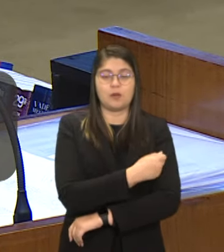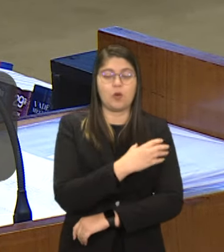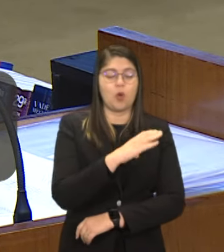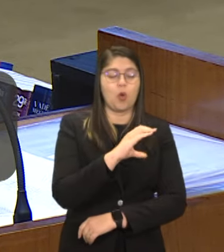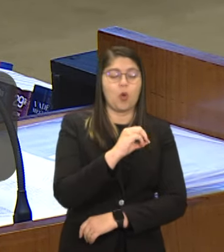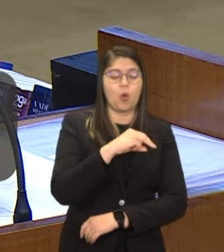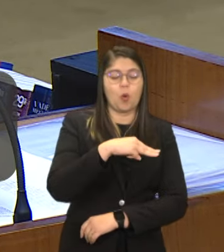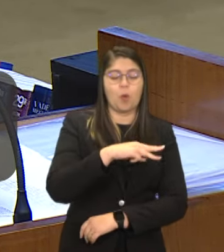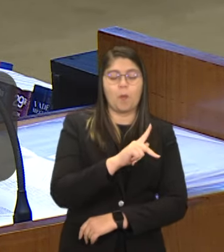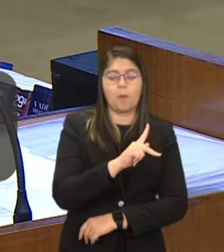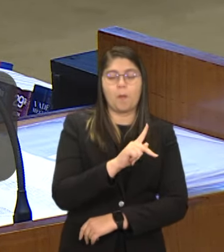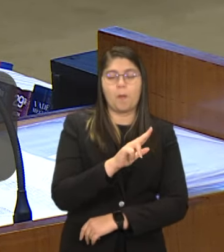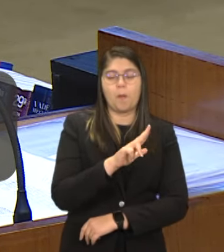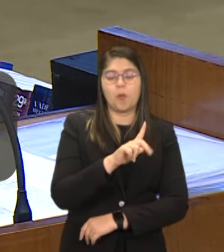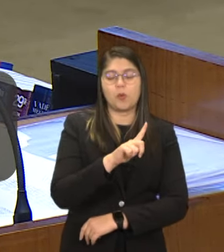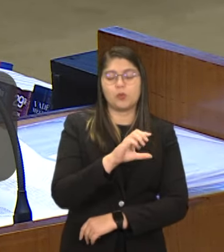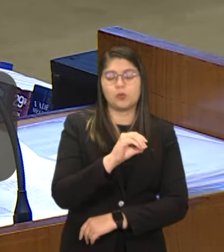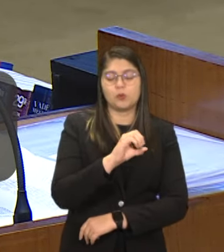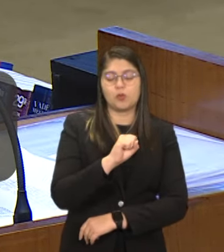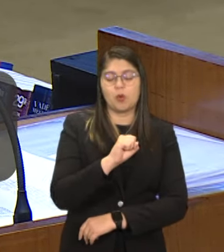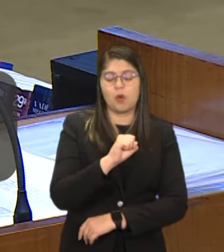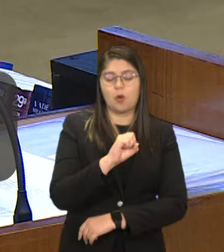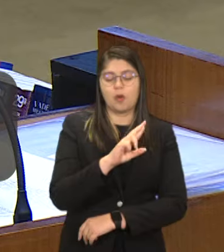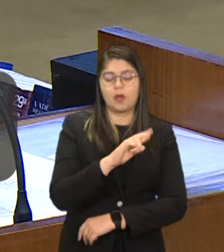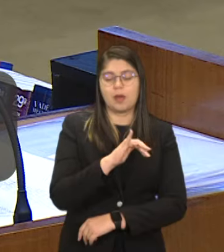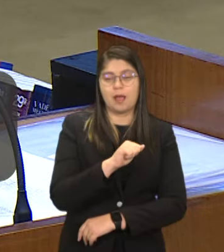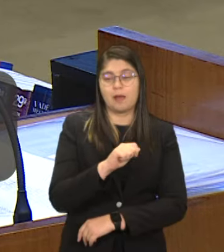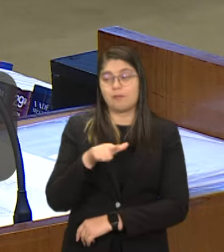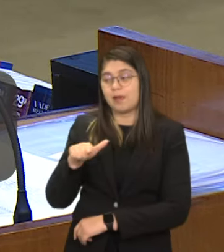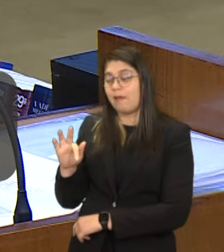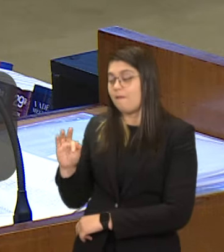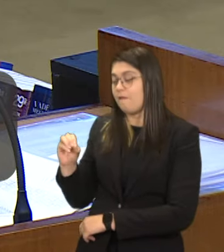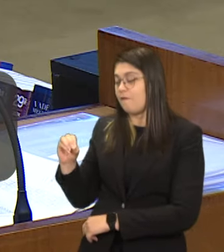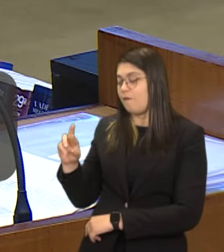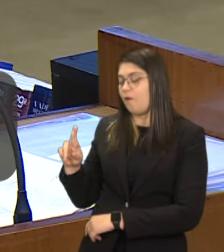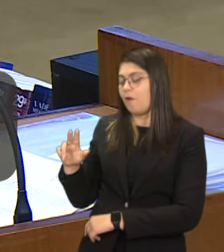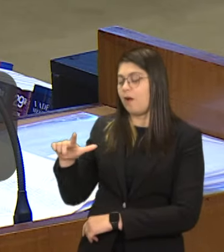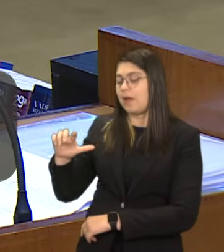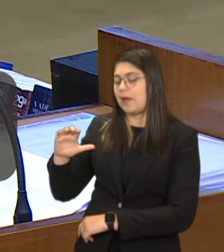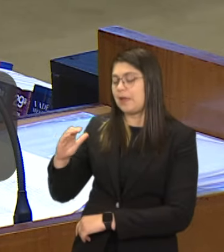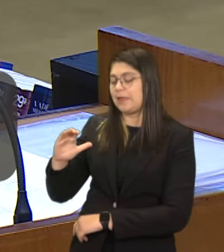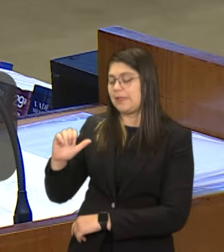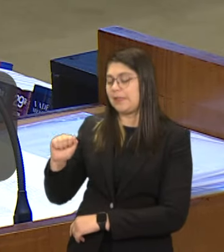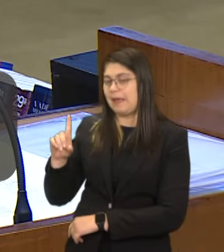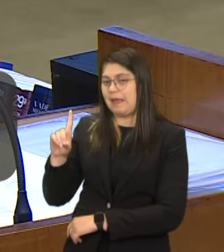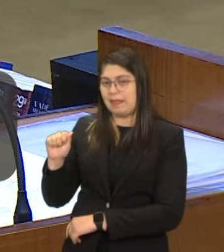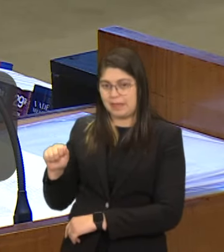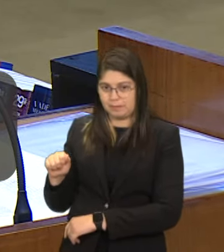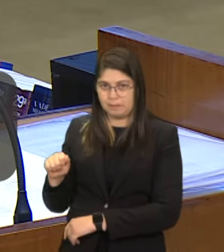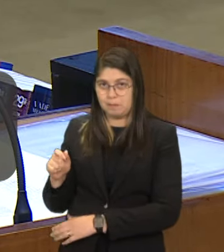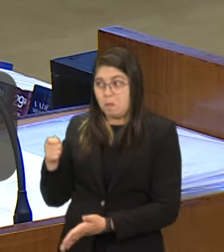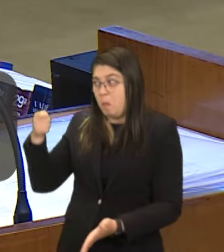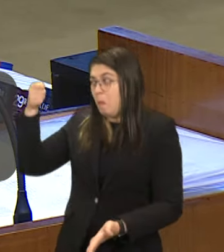forçada. De fato, a lei municipal em tela parte de um tema de enorme magnitude